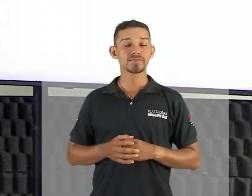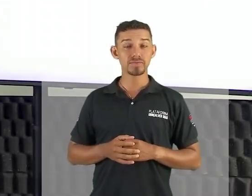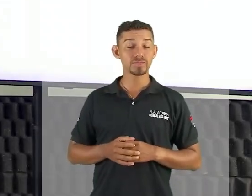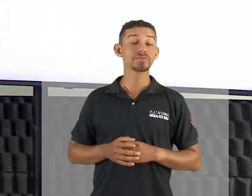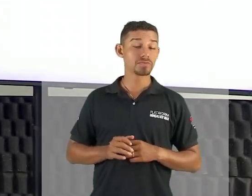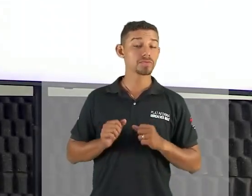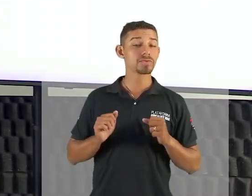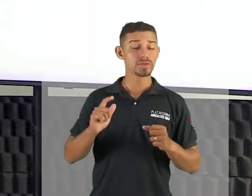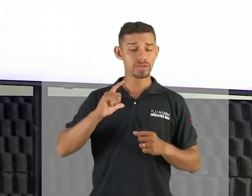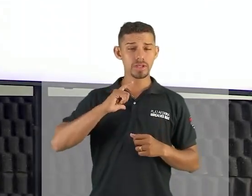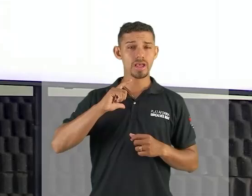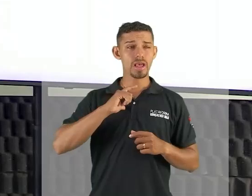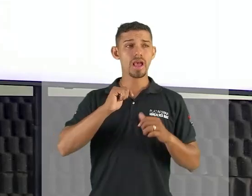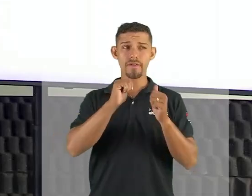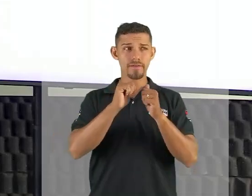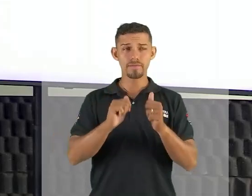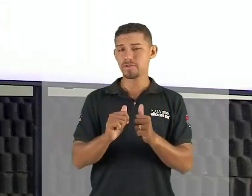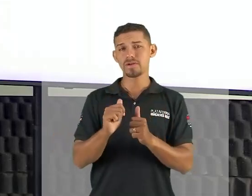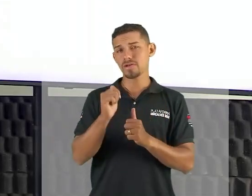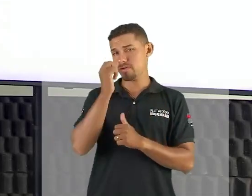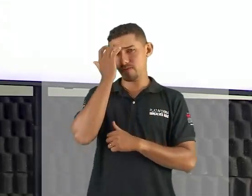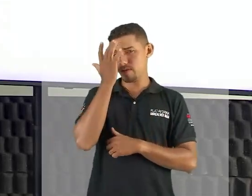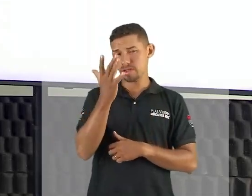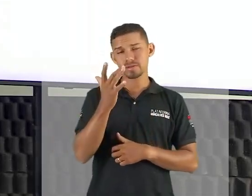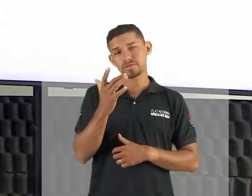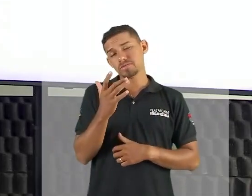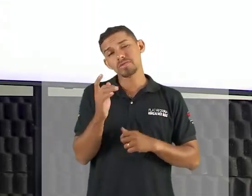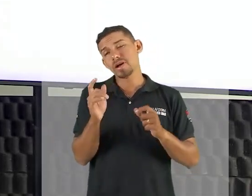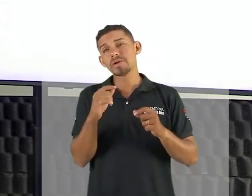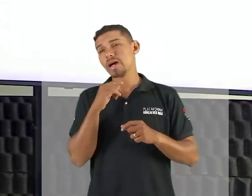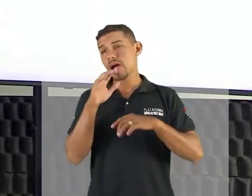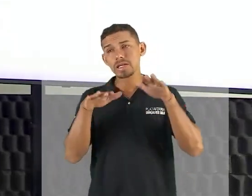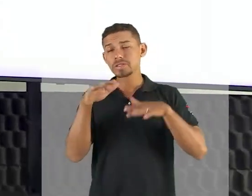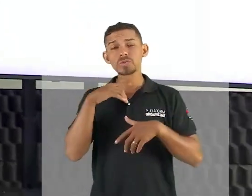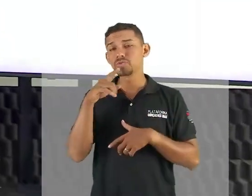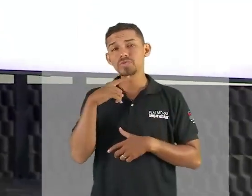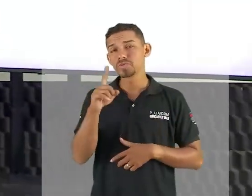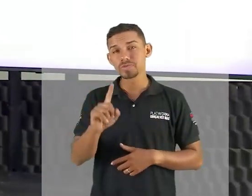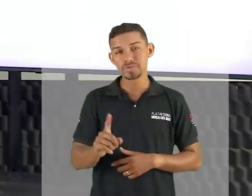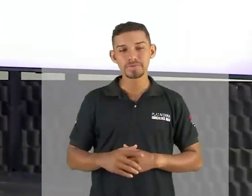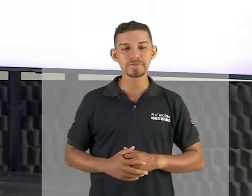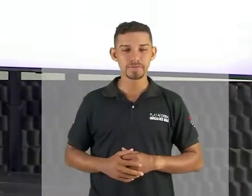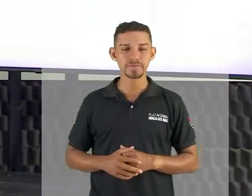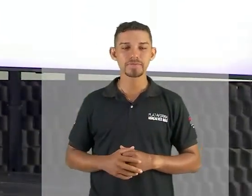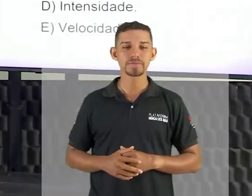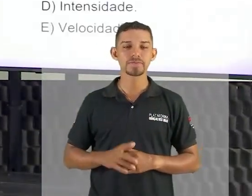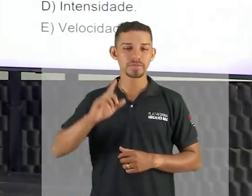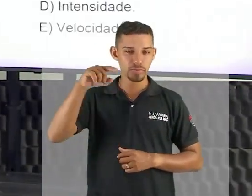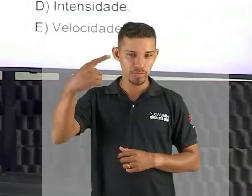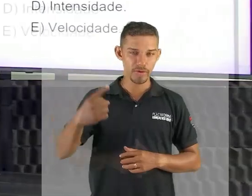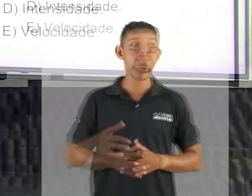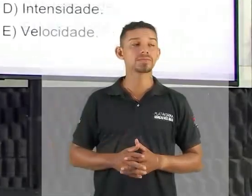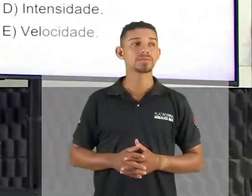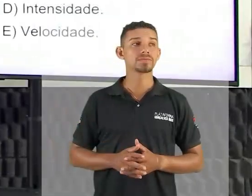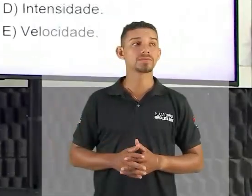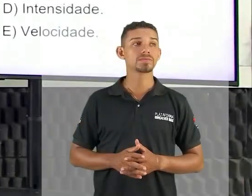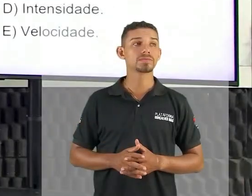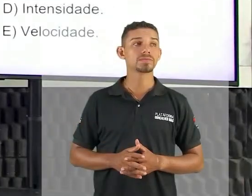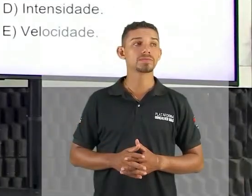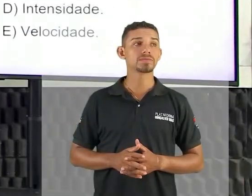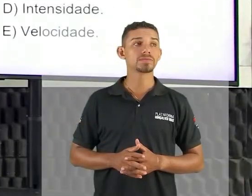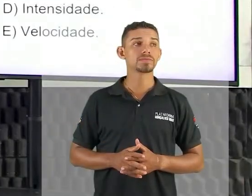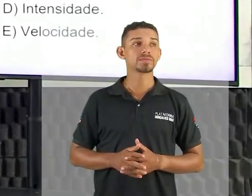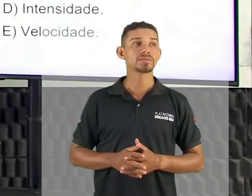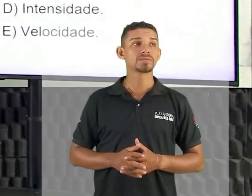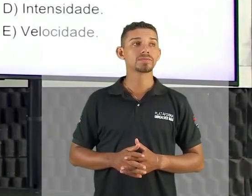tem aula essa fórmula é clássica vai L ferida Mas às vezes não dá por ela belezinha vamos PR próximo